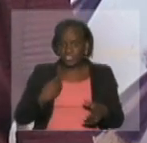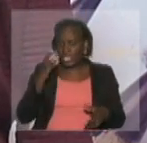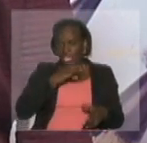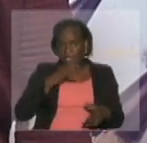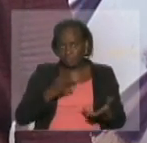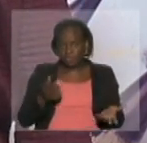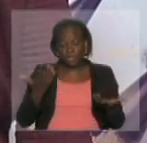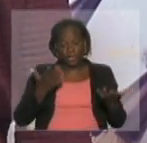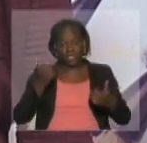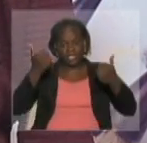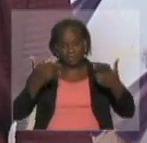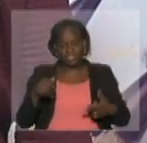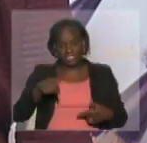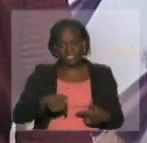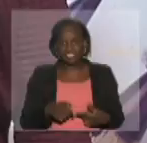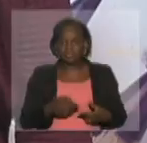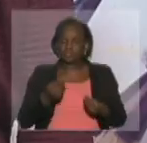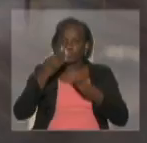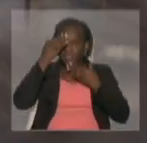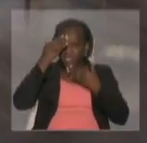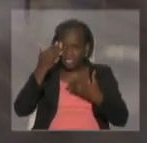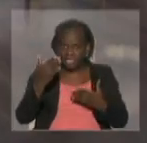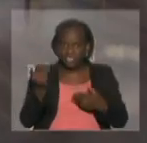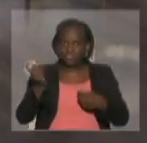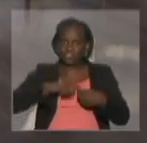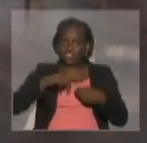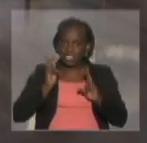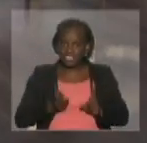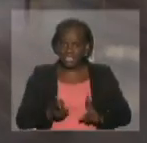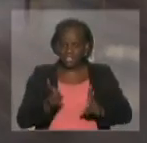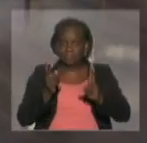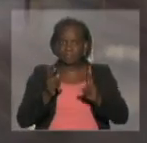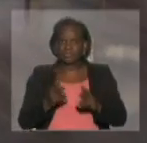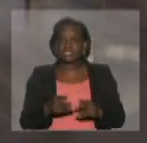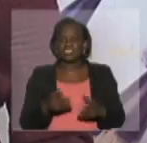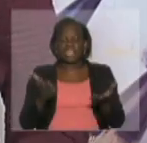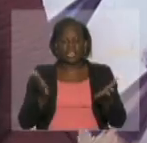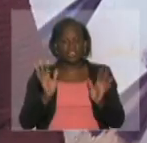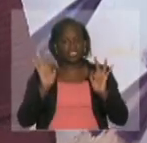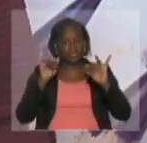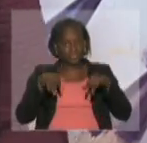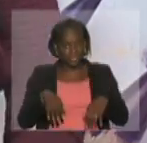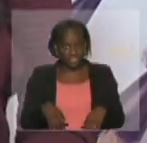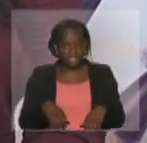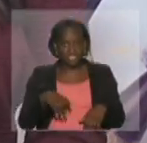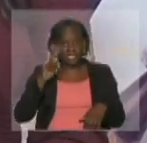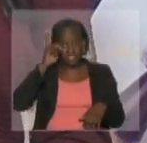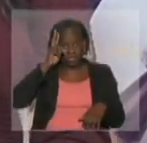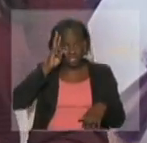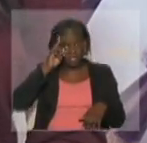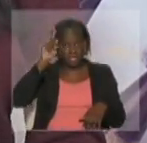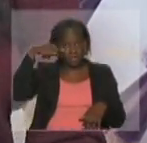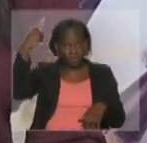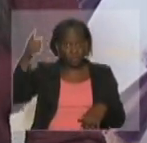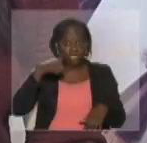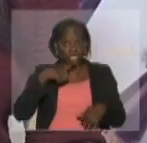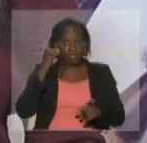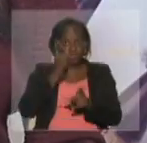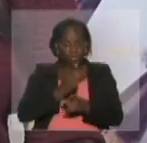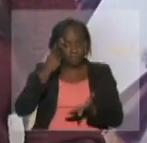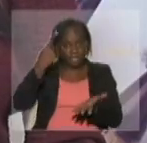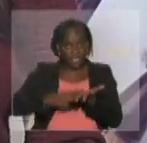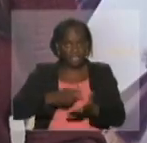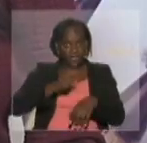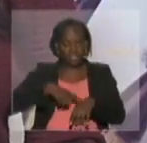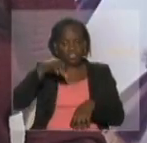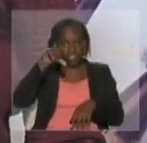tempo, dessa vida corrida. Então a gente está aqui para isso. Muitíssimo obrigada, voltem sempre. O nosso programa fica por aqui. Na segunda-feira que vem nós temos